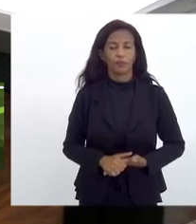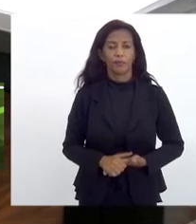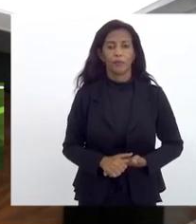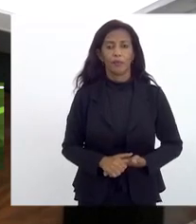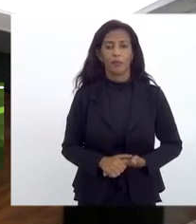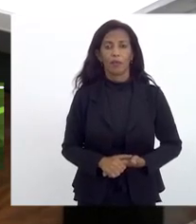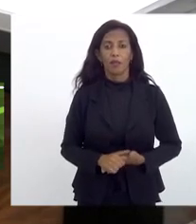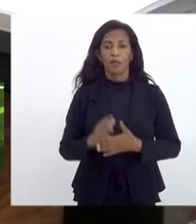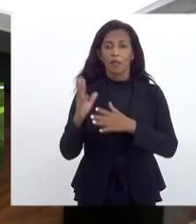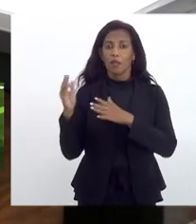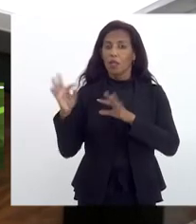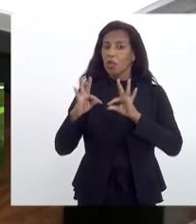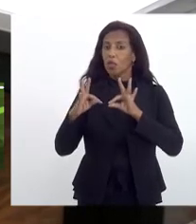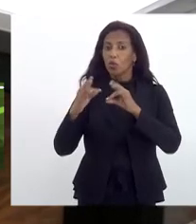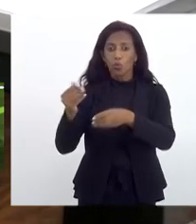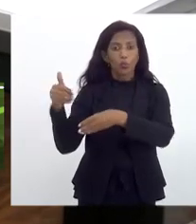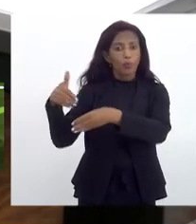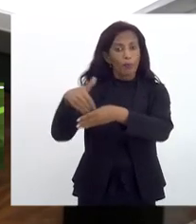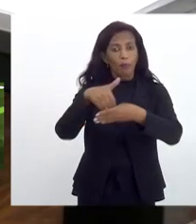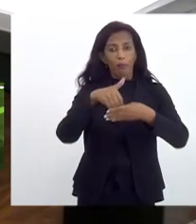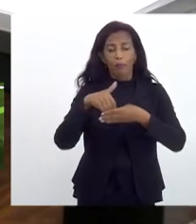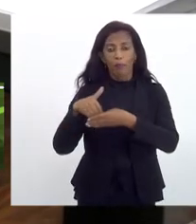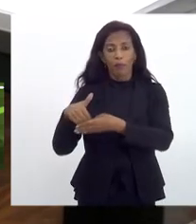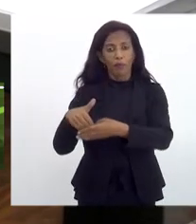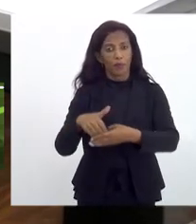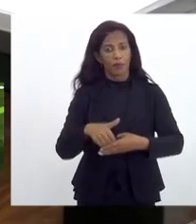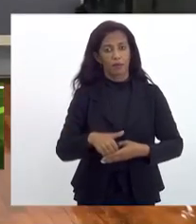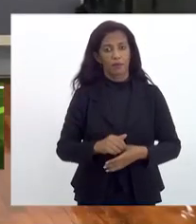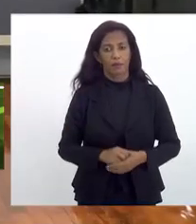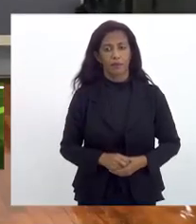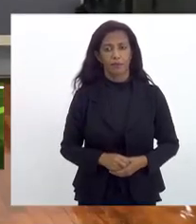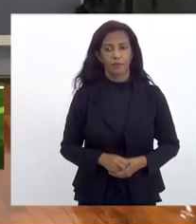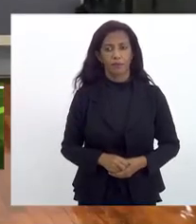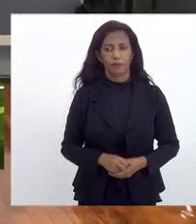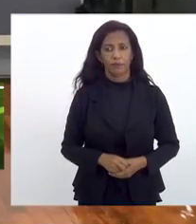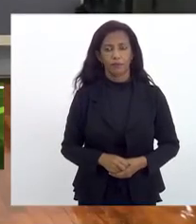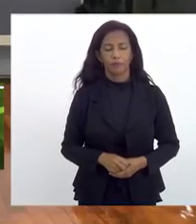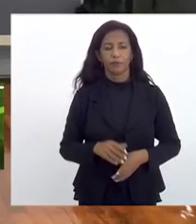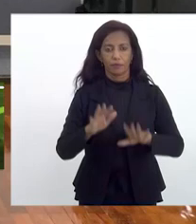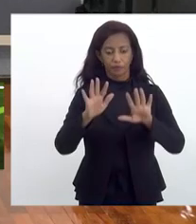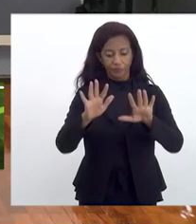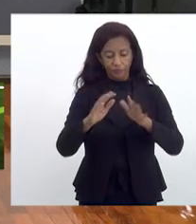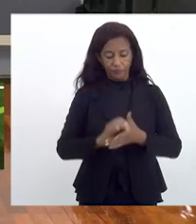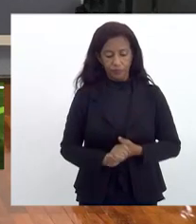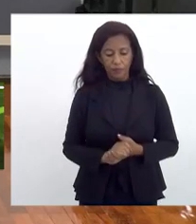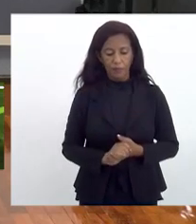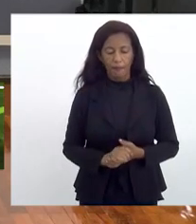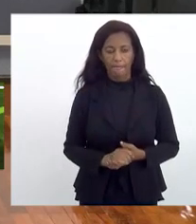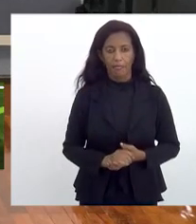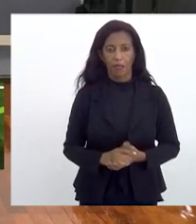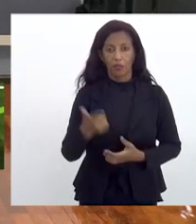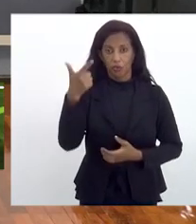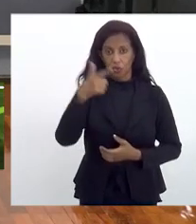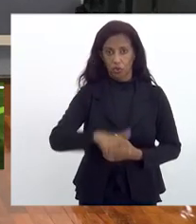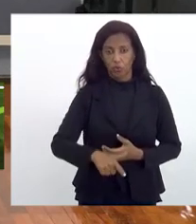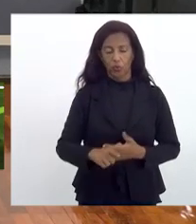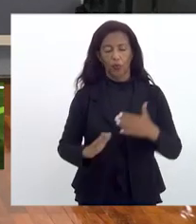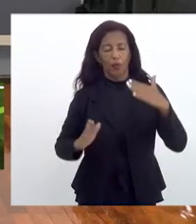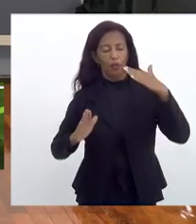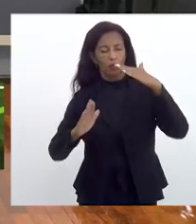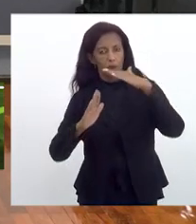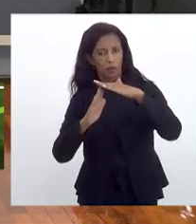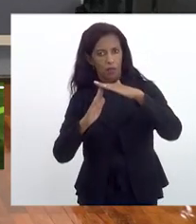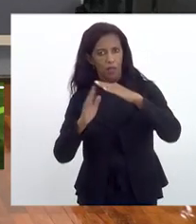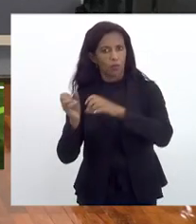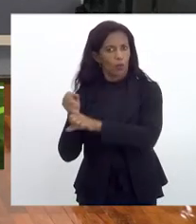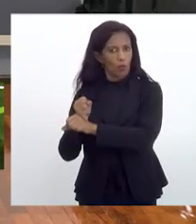botava tudo para votar. Então Luiz porque essas três mensagens de novo essa questão do teto é o ano eu não